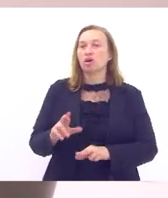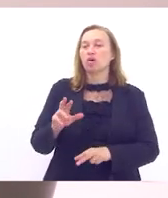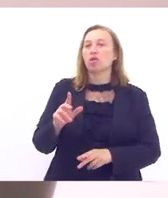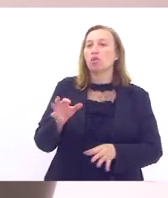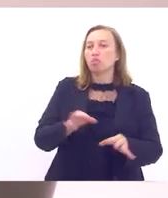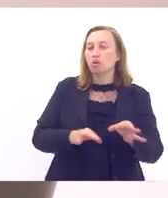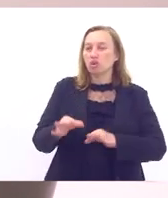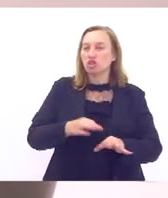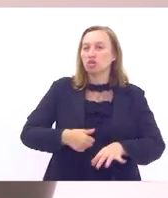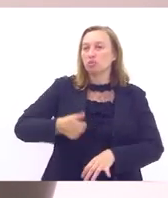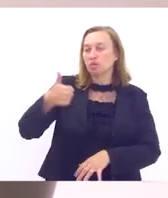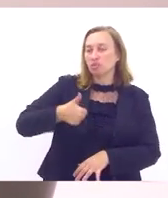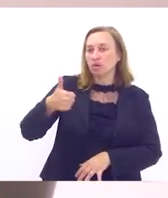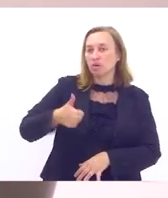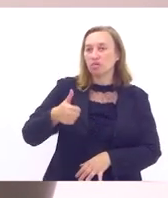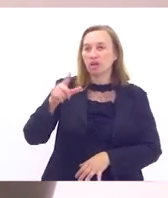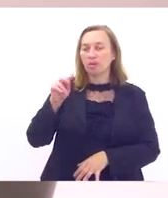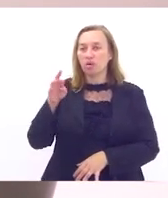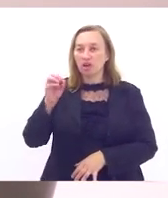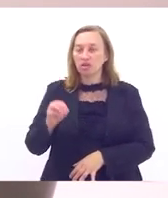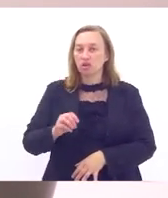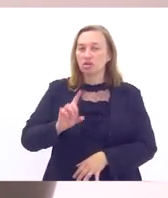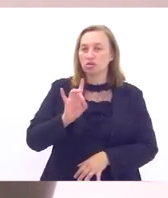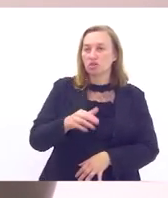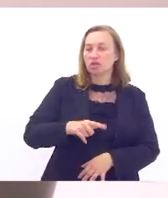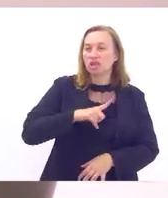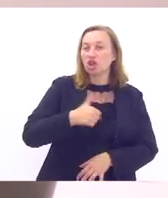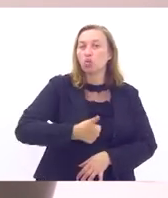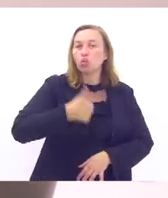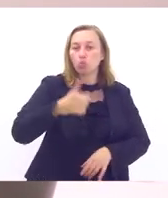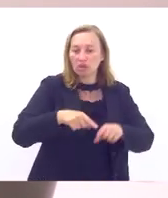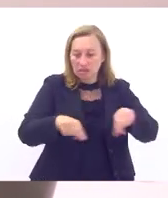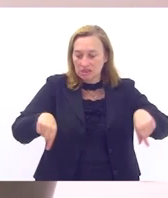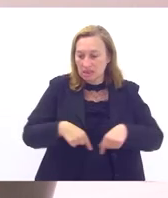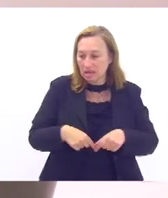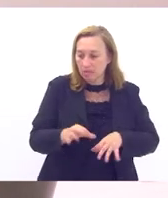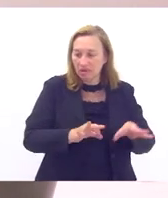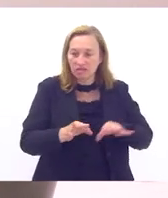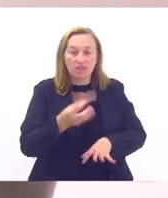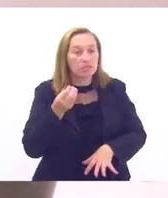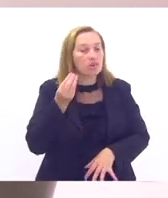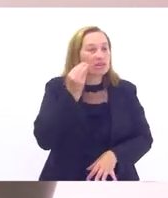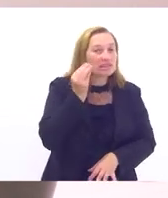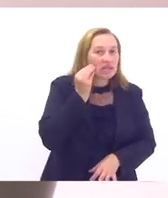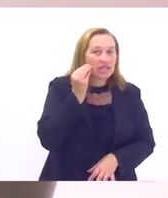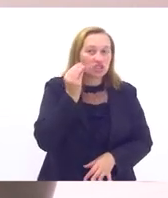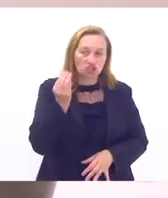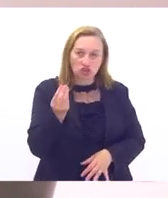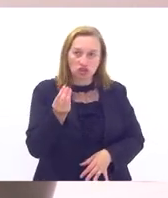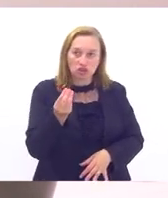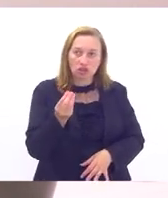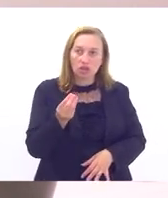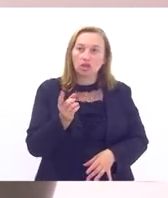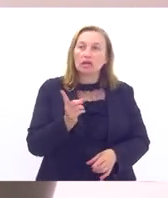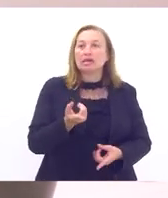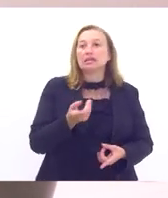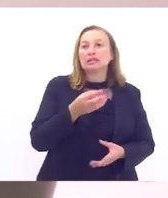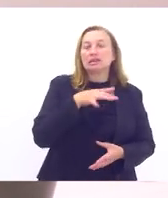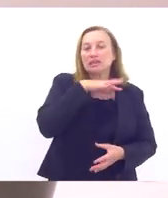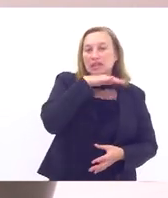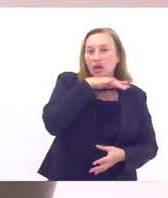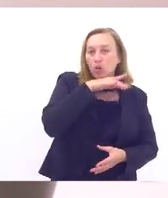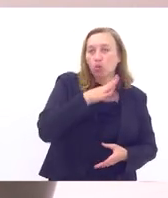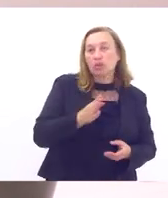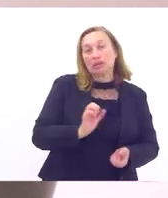da SEAP só possui um equipamento de Inexpert de 4 módulos para a realização de teste por rápido molecular e ele se encontra com um módulo